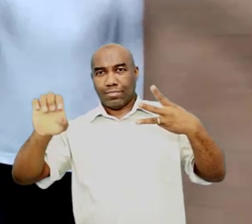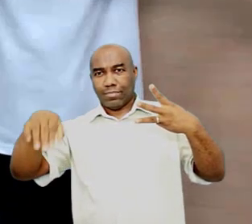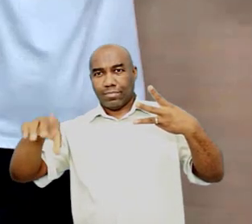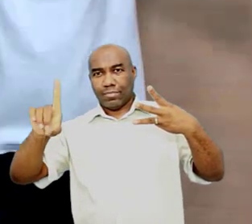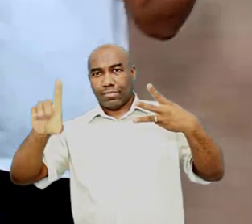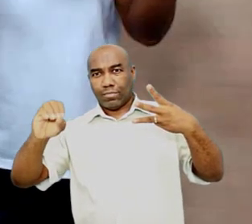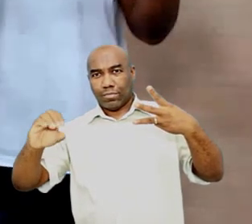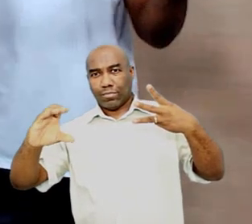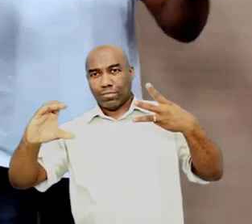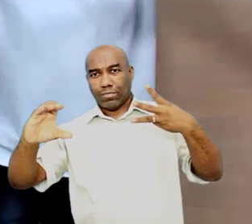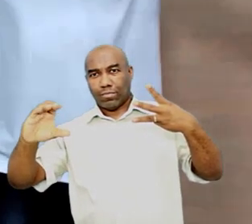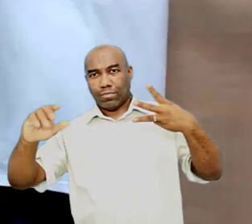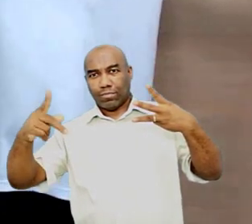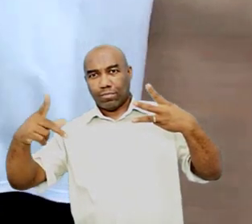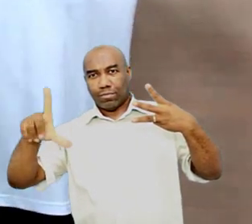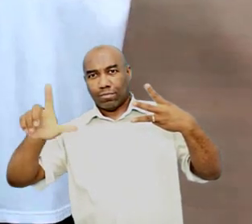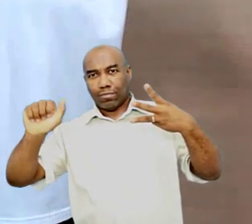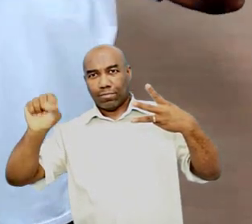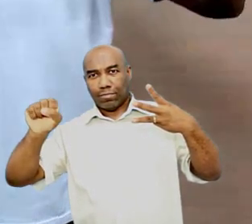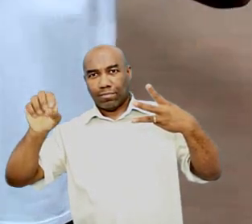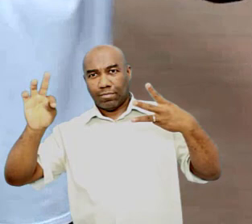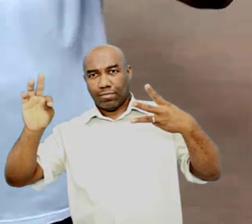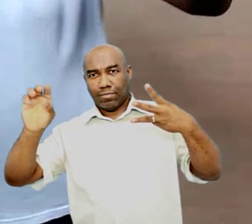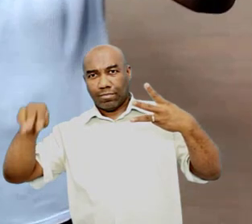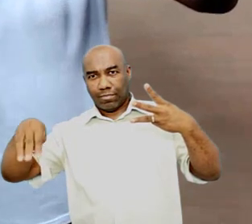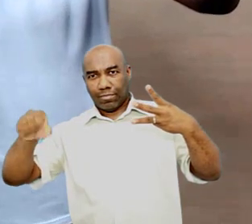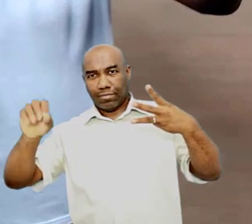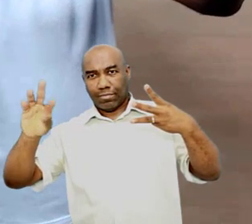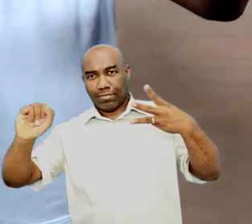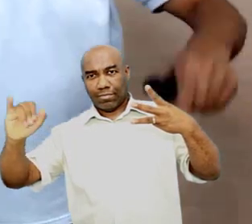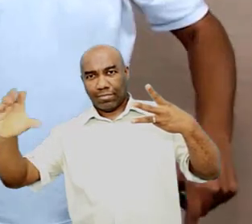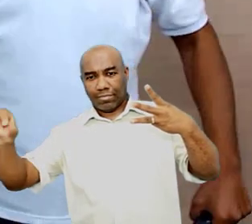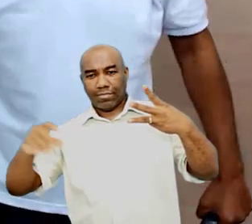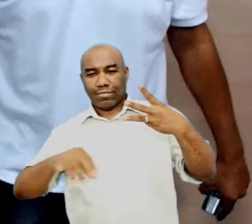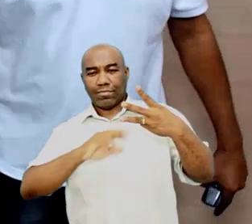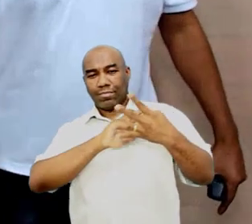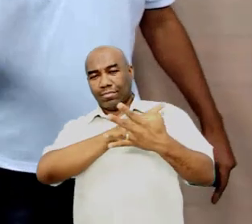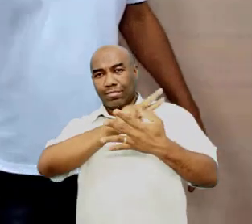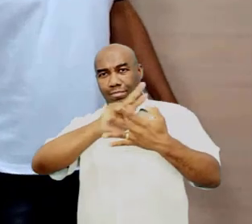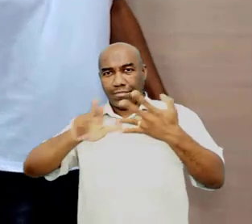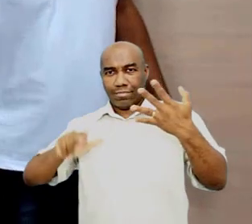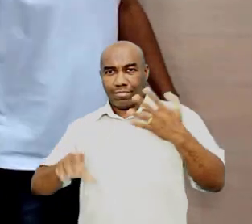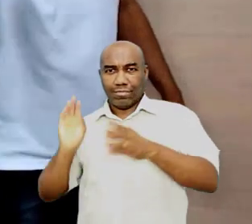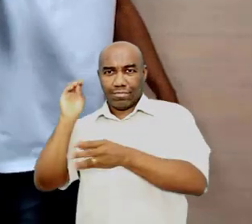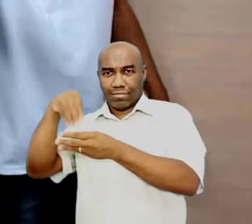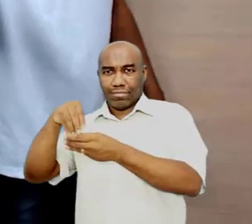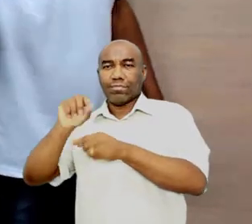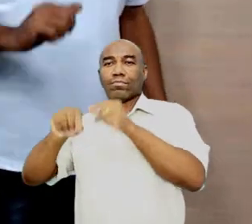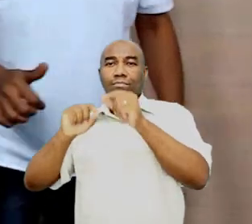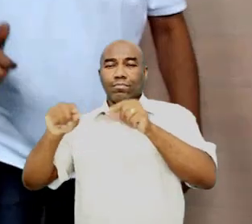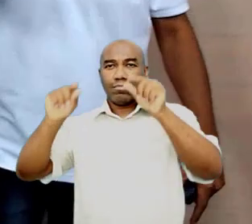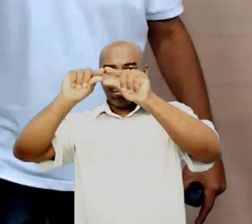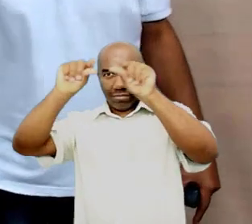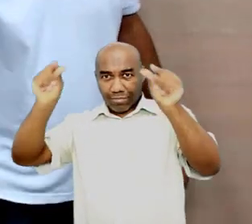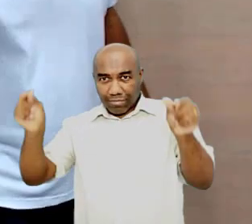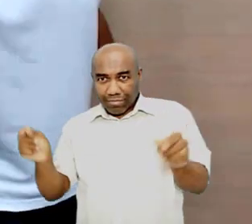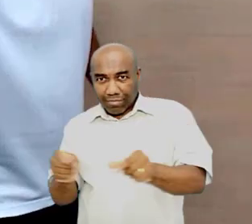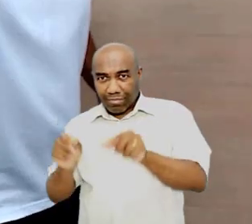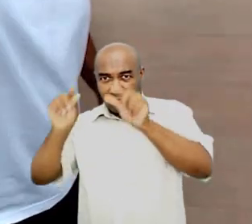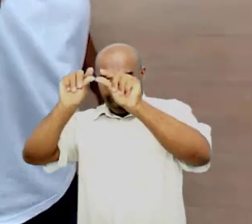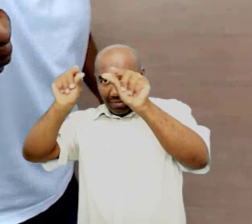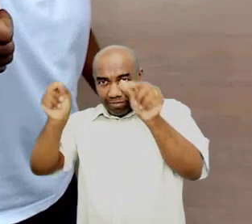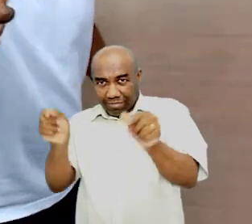mas eu disse, generalizando, da minha célula. Sendo específico,